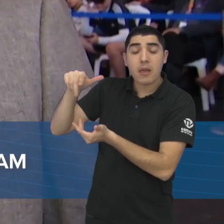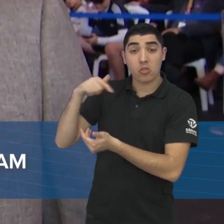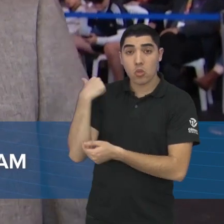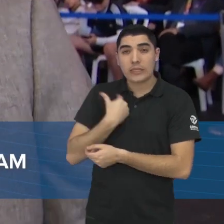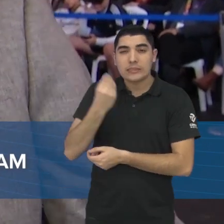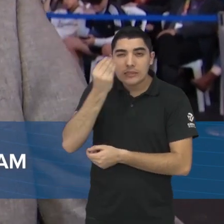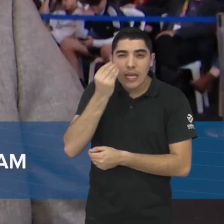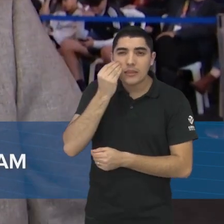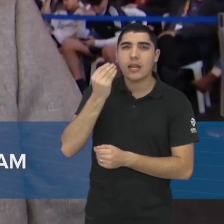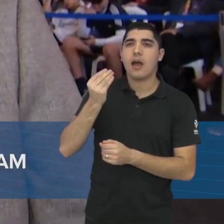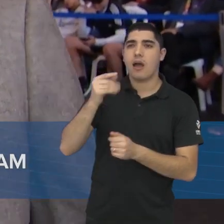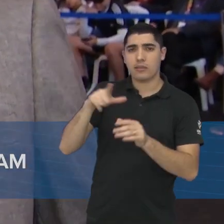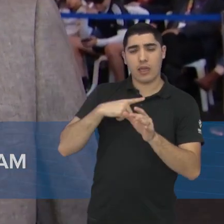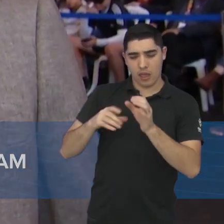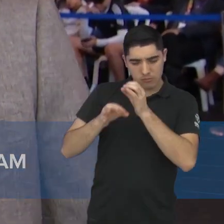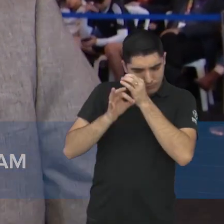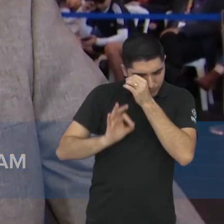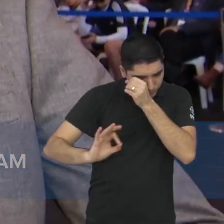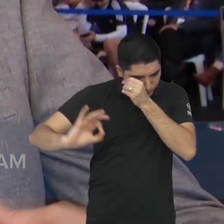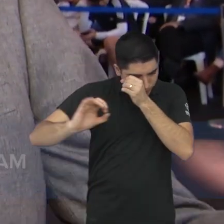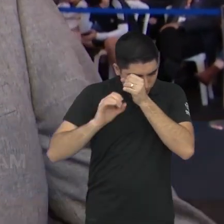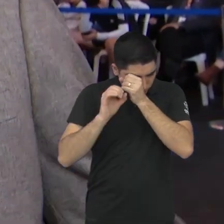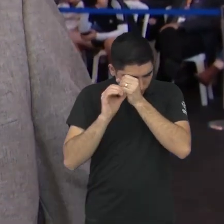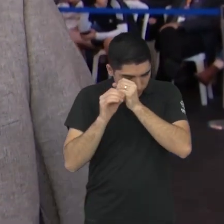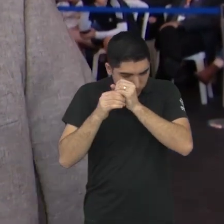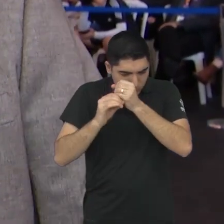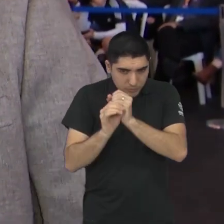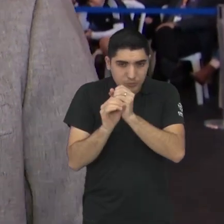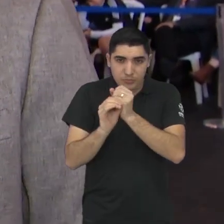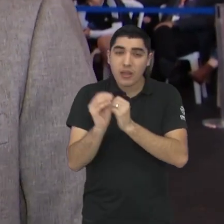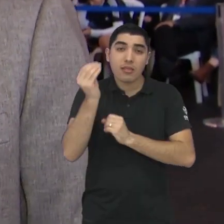envia sondas, a gente tem telescópios, a gente tem